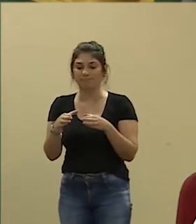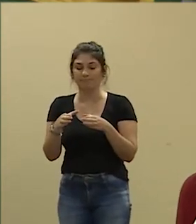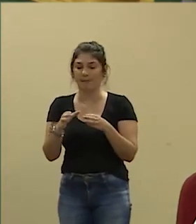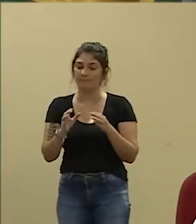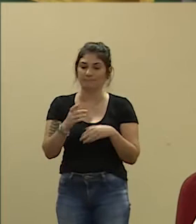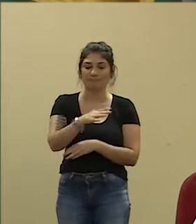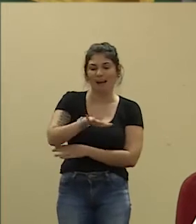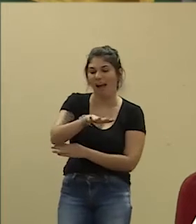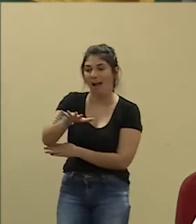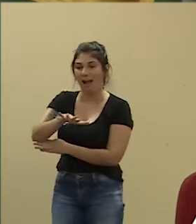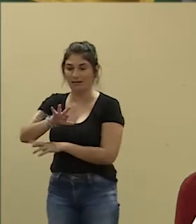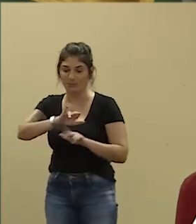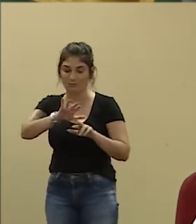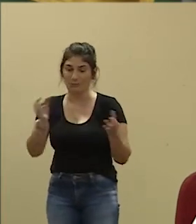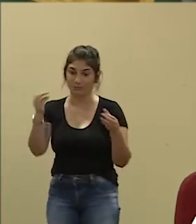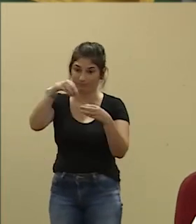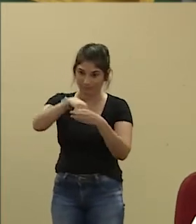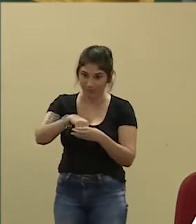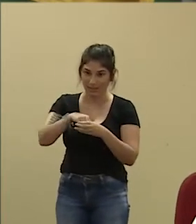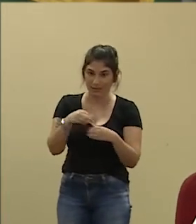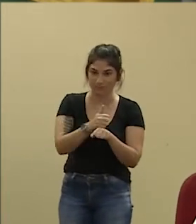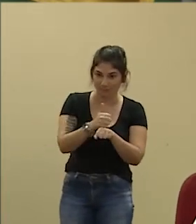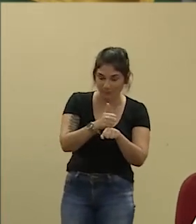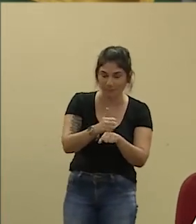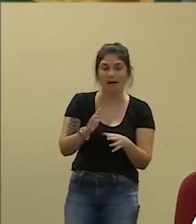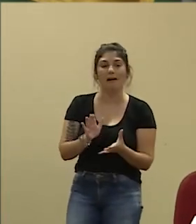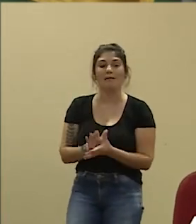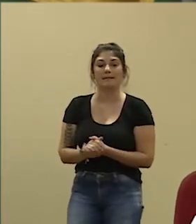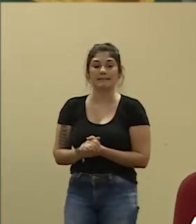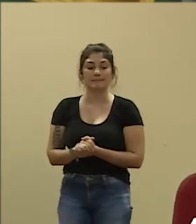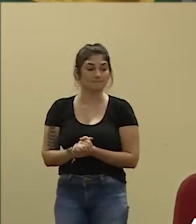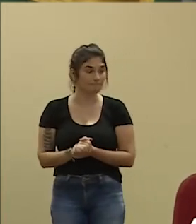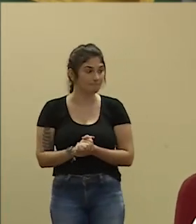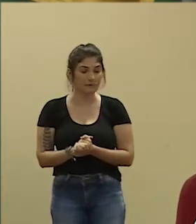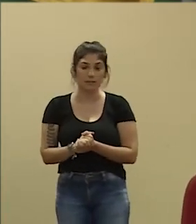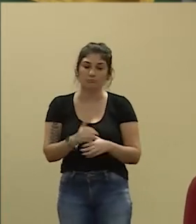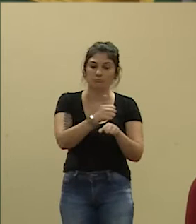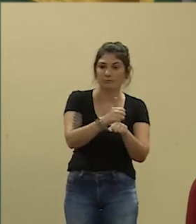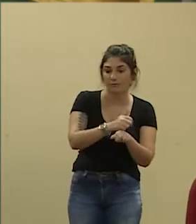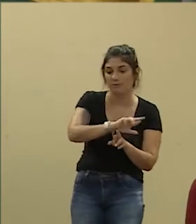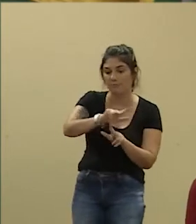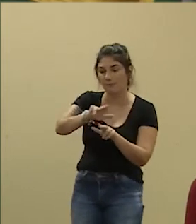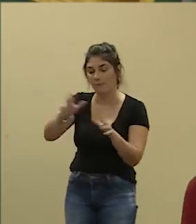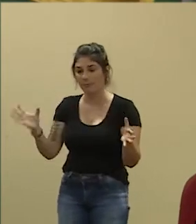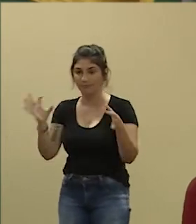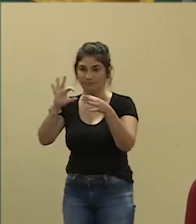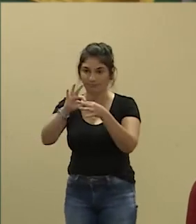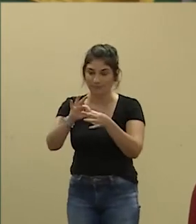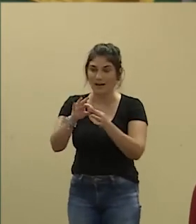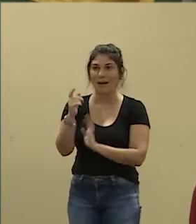tinha na época que eu estava aqui nasceu qual abby né e formou a equipe multidisciplinar que pensa pedagogicamente